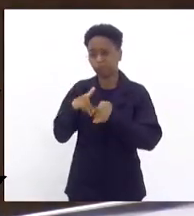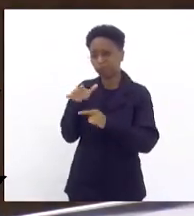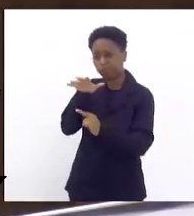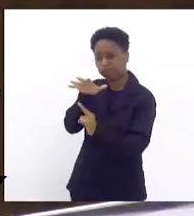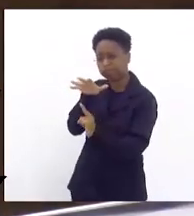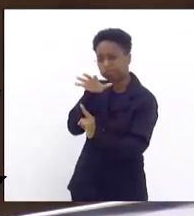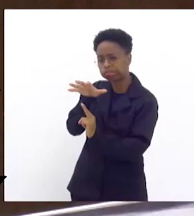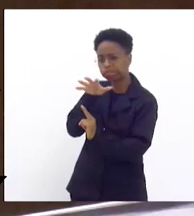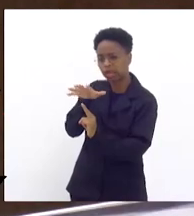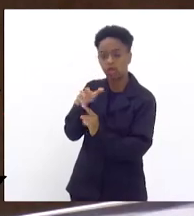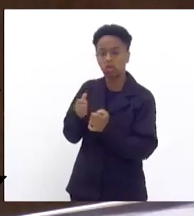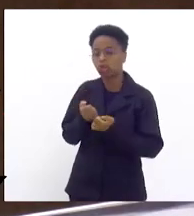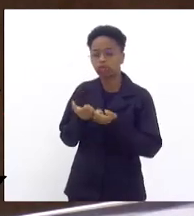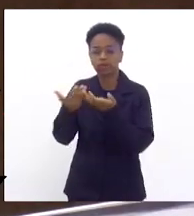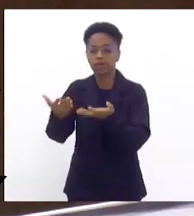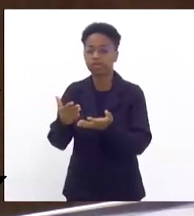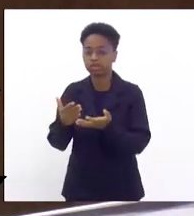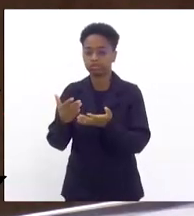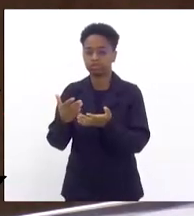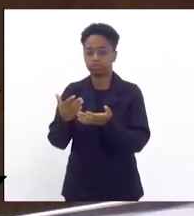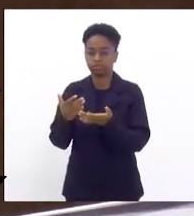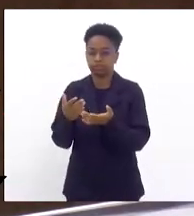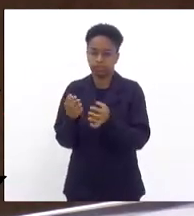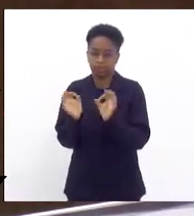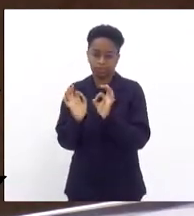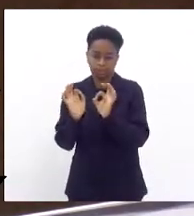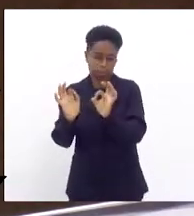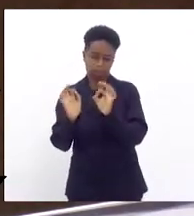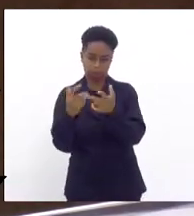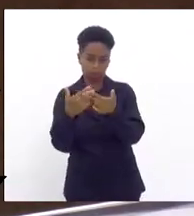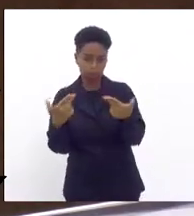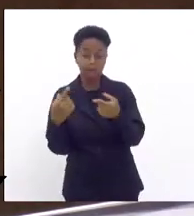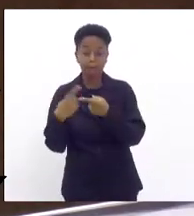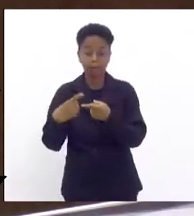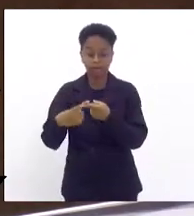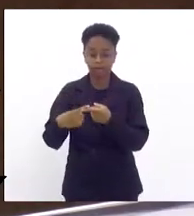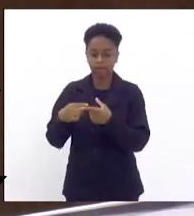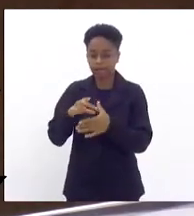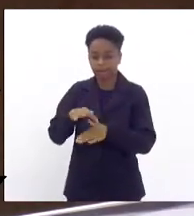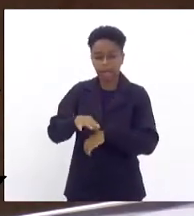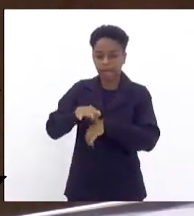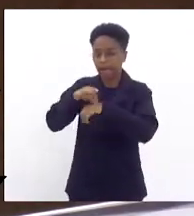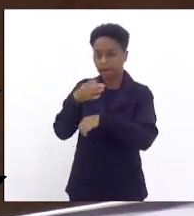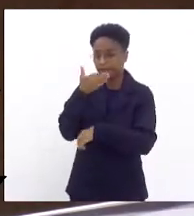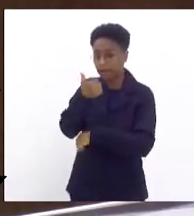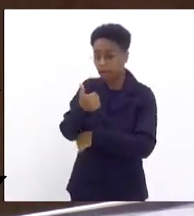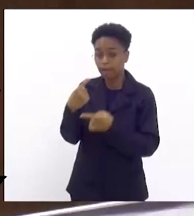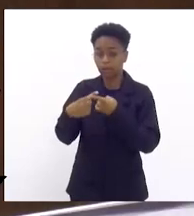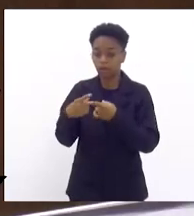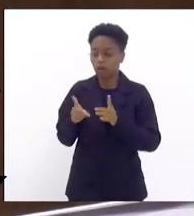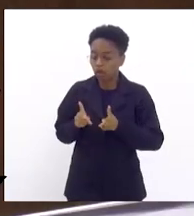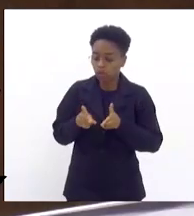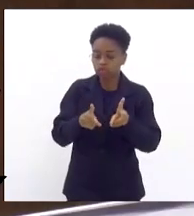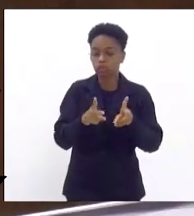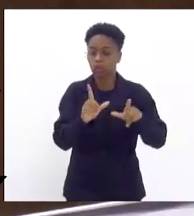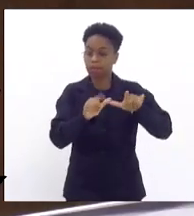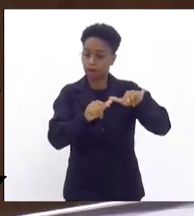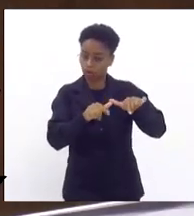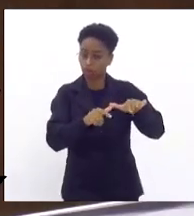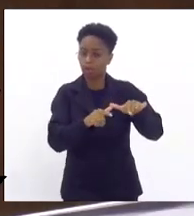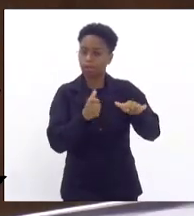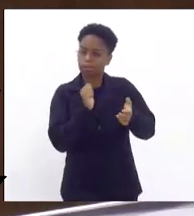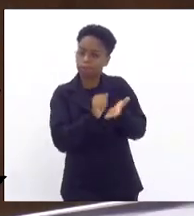de conceder os serviços, de conceder o filé mignon. Porque o estado continua com o Guandu, que gasta muito dinheiro para tratar a água,